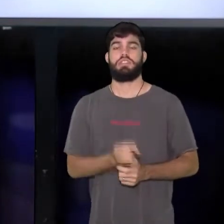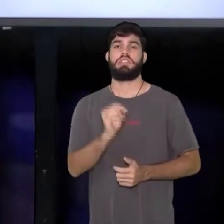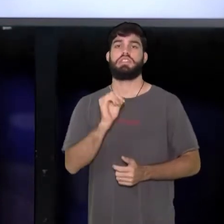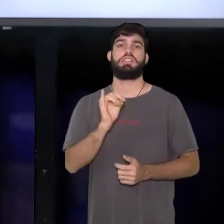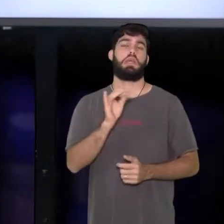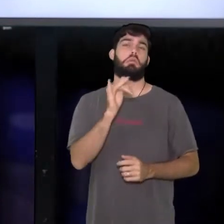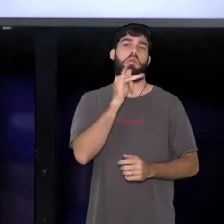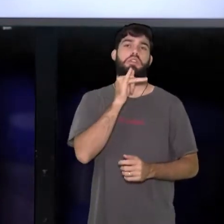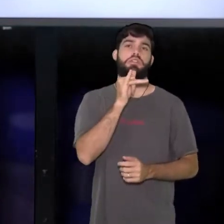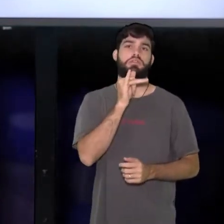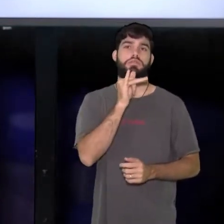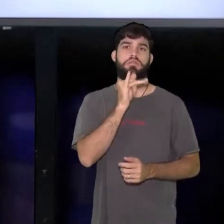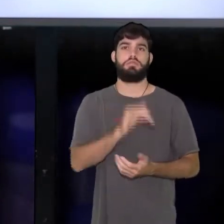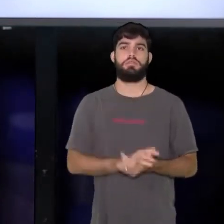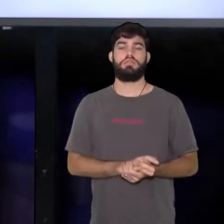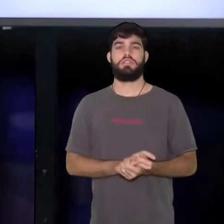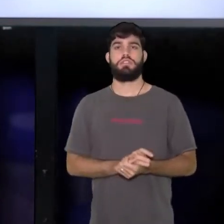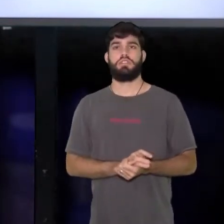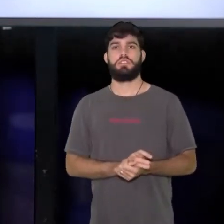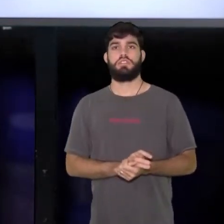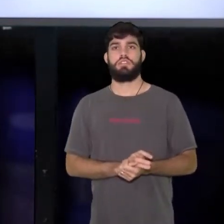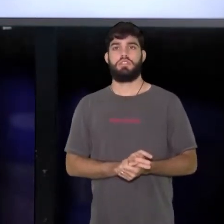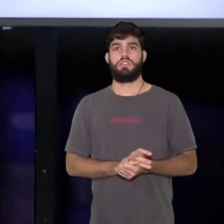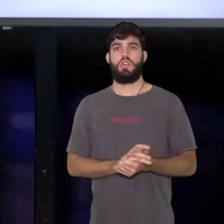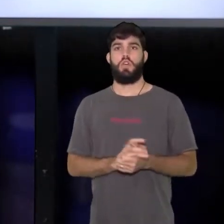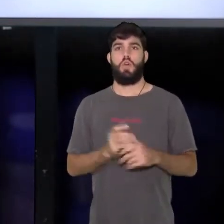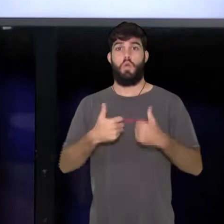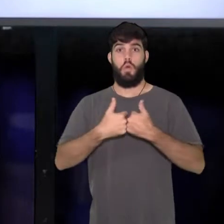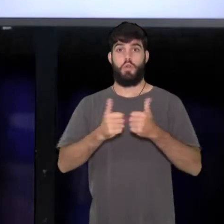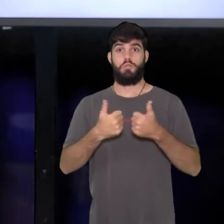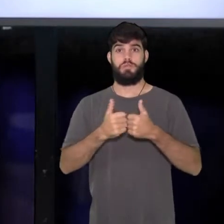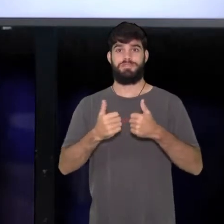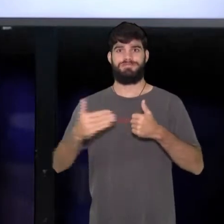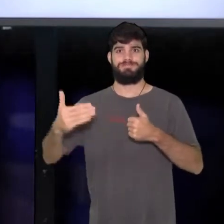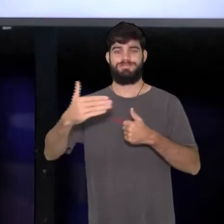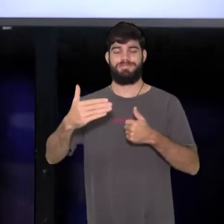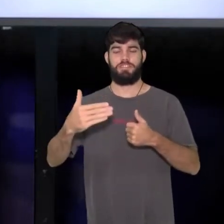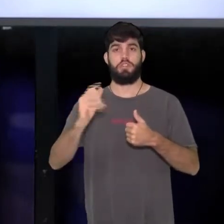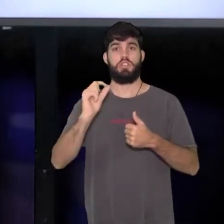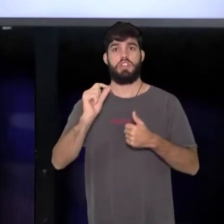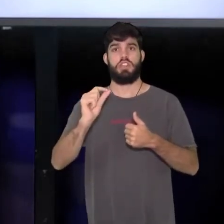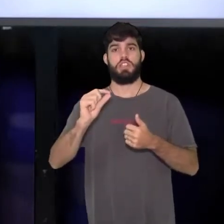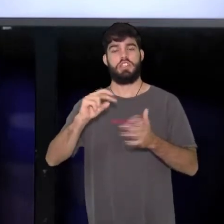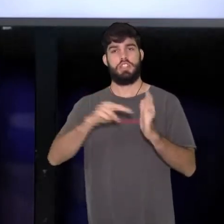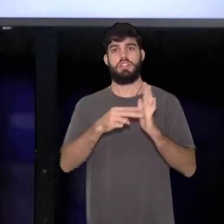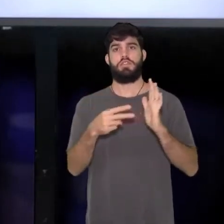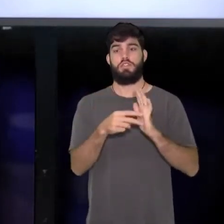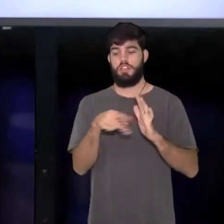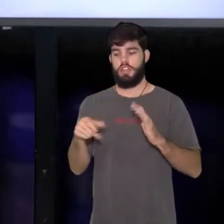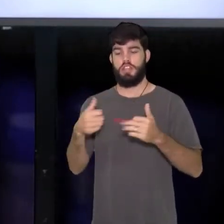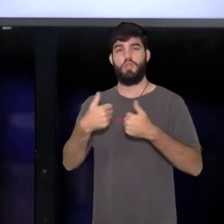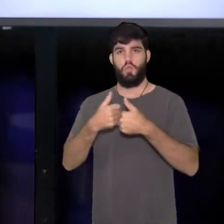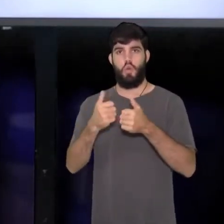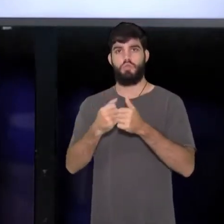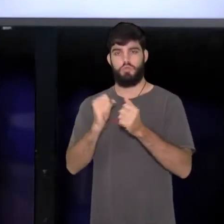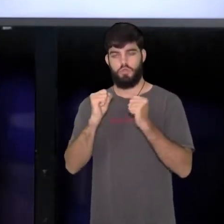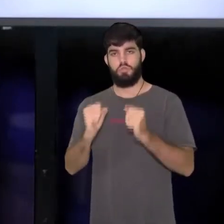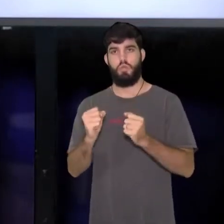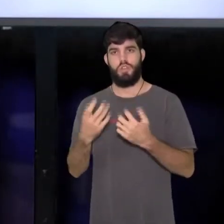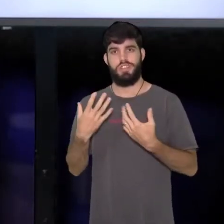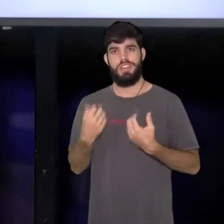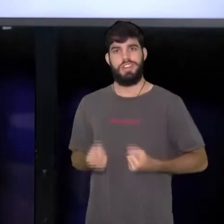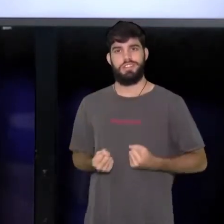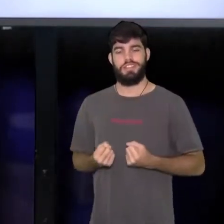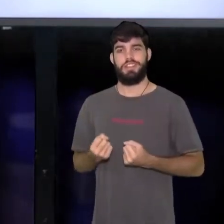vem, por exemplo, na parte da frente de um ônibus, então significa que aquele ônibus é adaptado, ele consegue